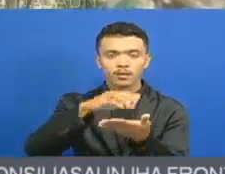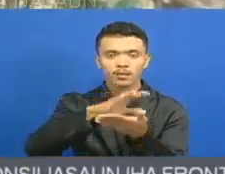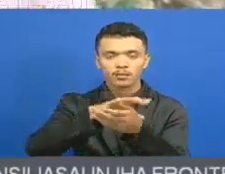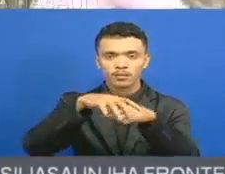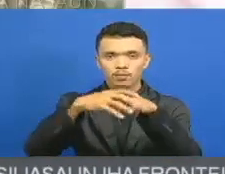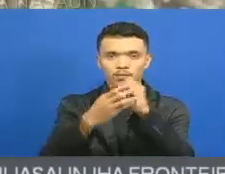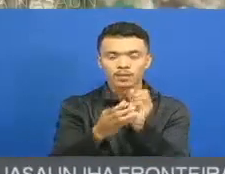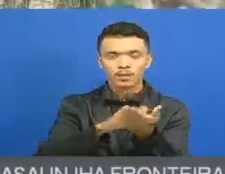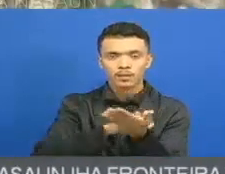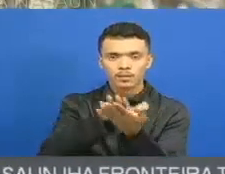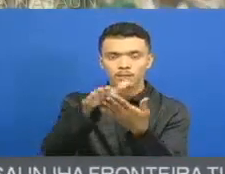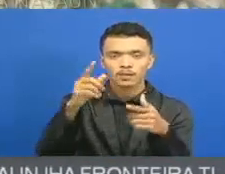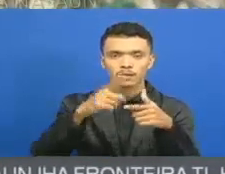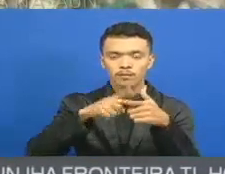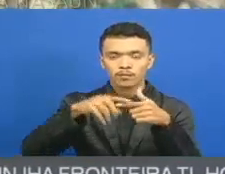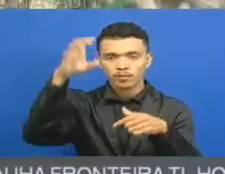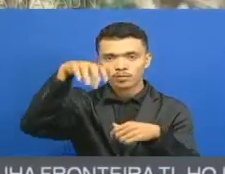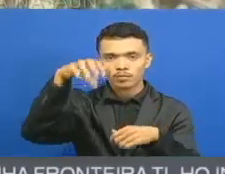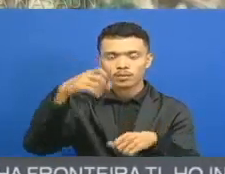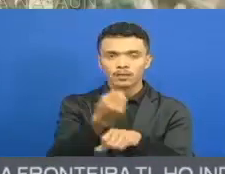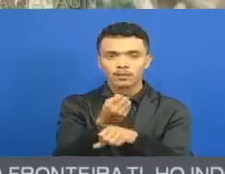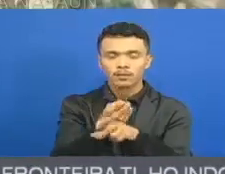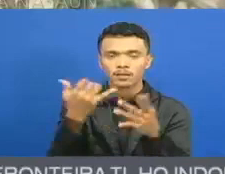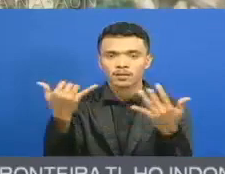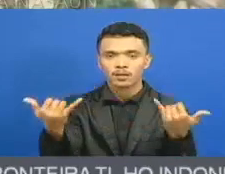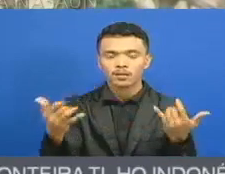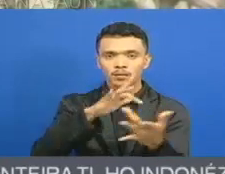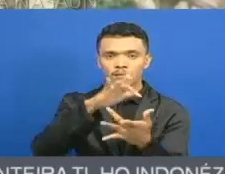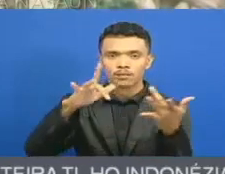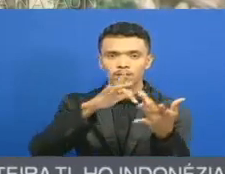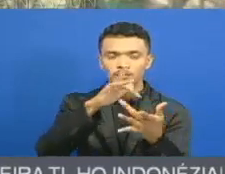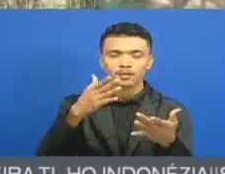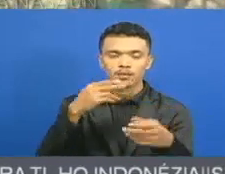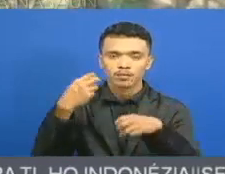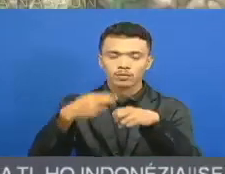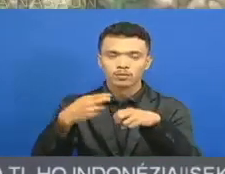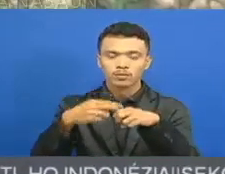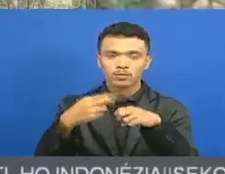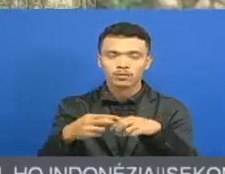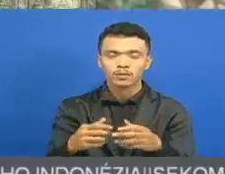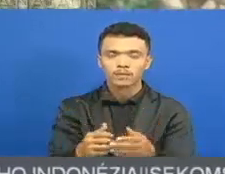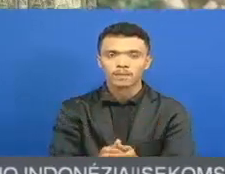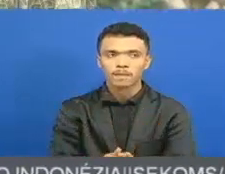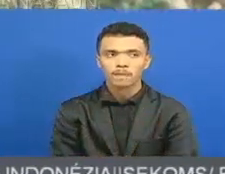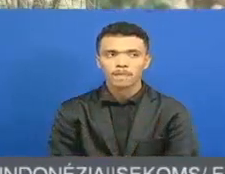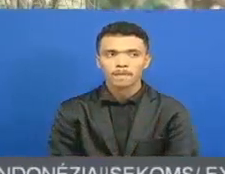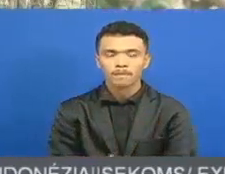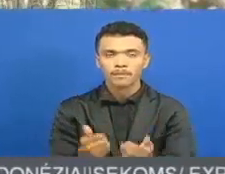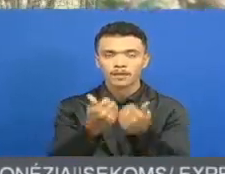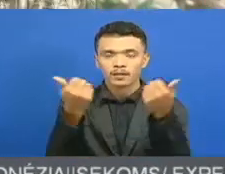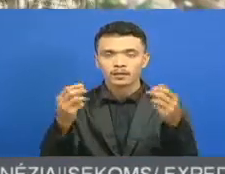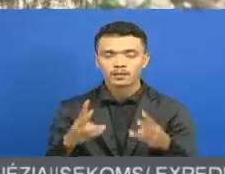matins, nous sommes tous les matins, nous are ba estrada de ne